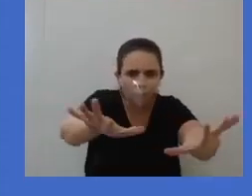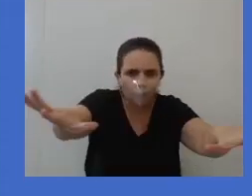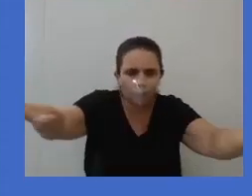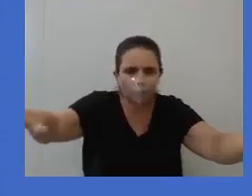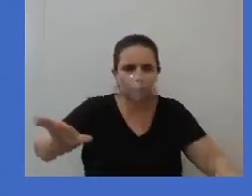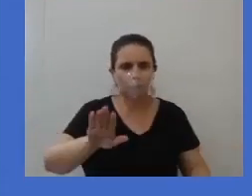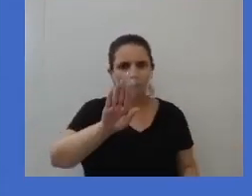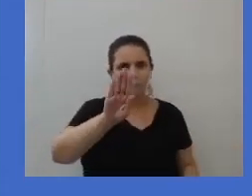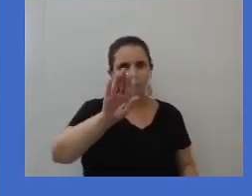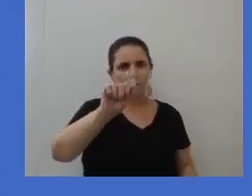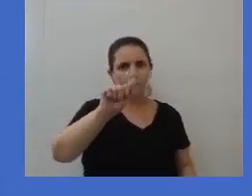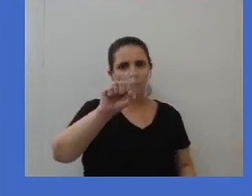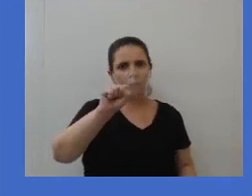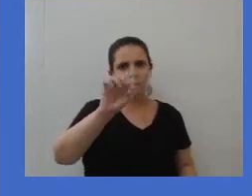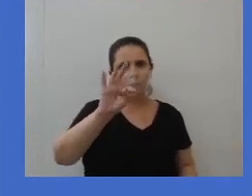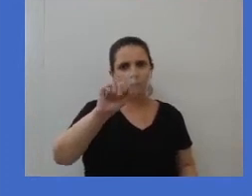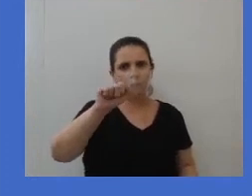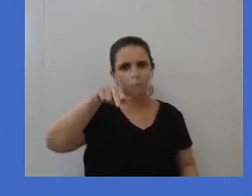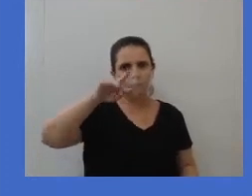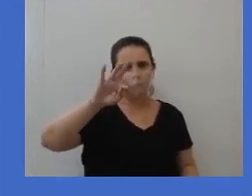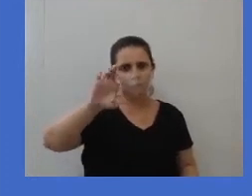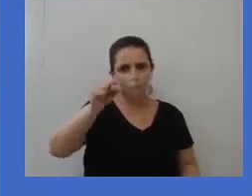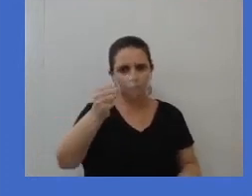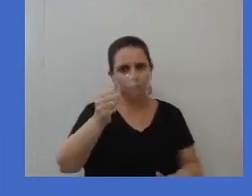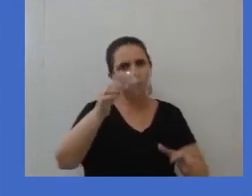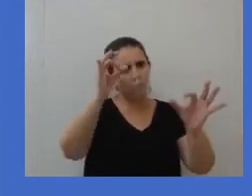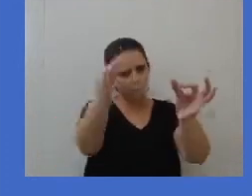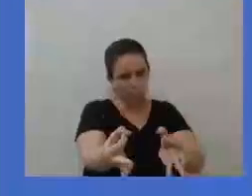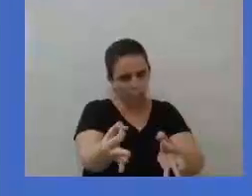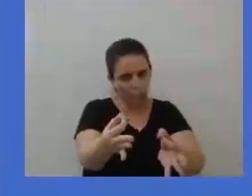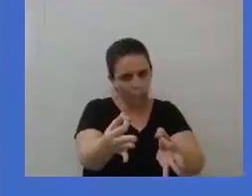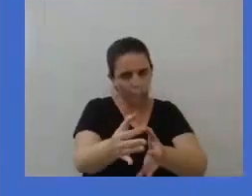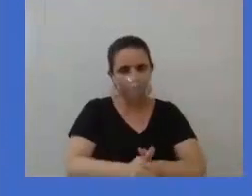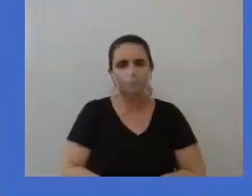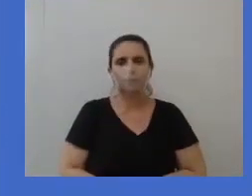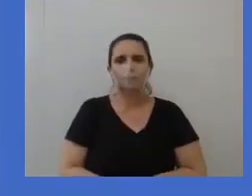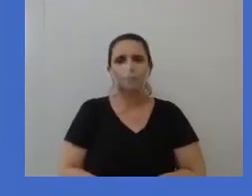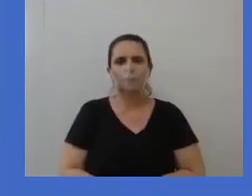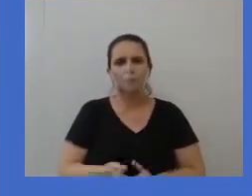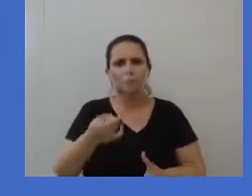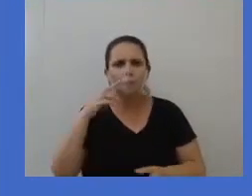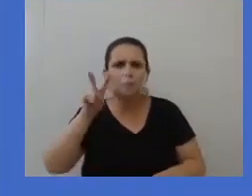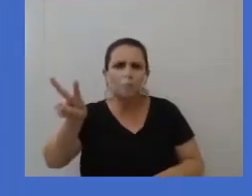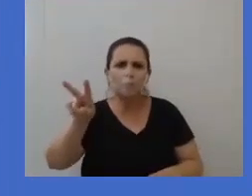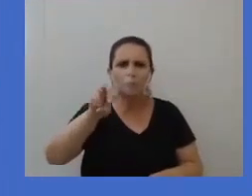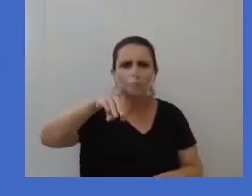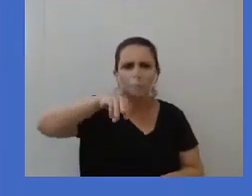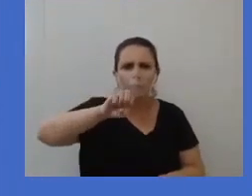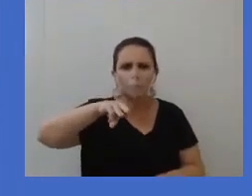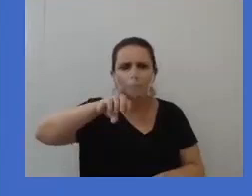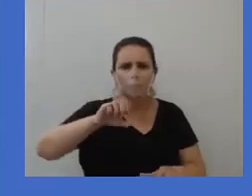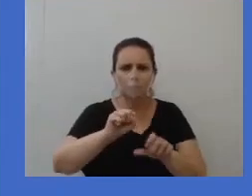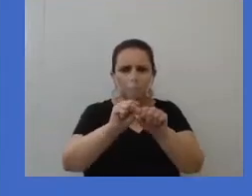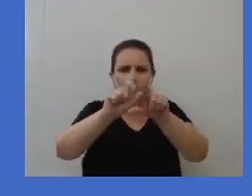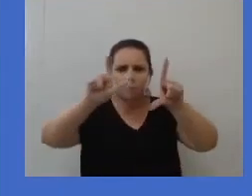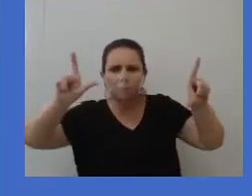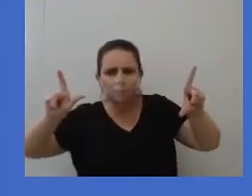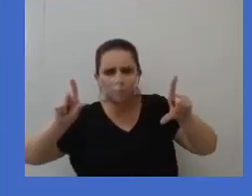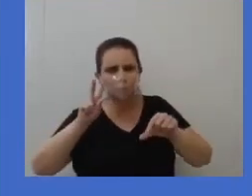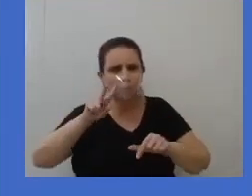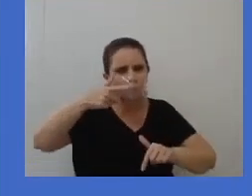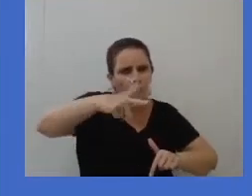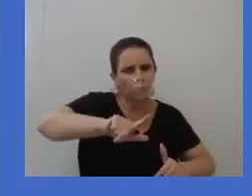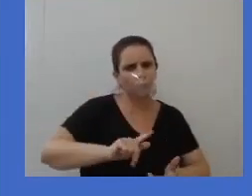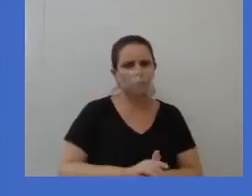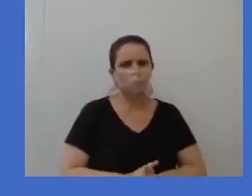disse bastantes pessoas. É assim mesmo, tá certo, viu? Olha esse meme aí. Vamos ver em tela cheia novamente.